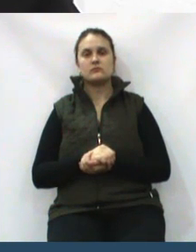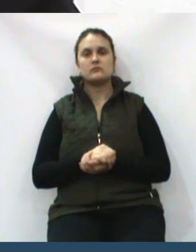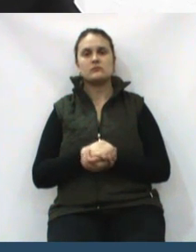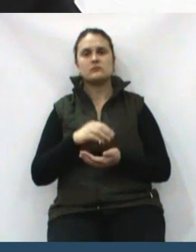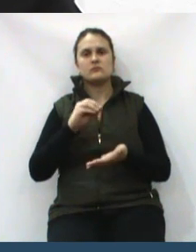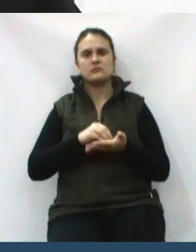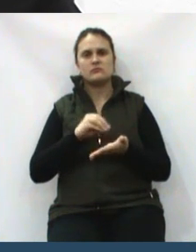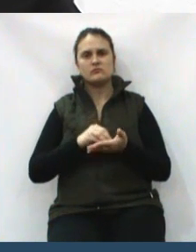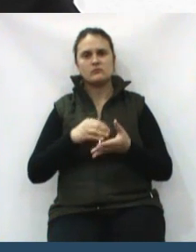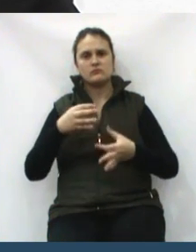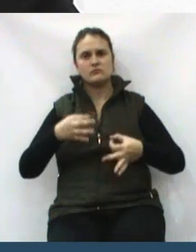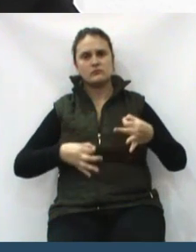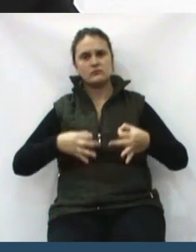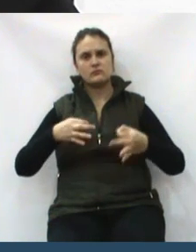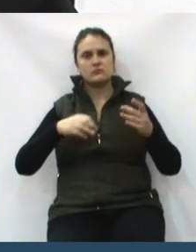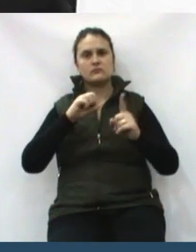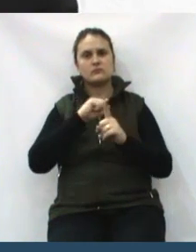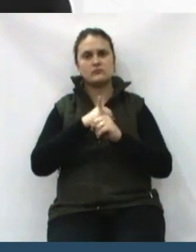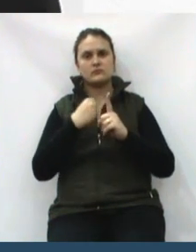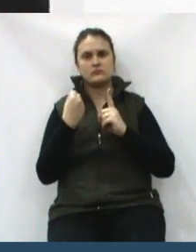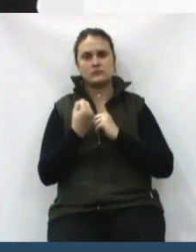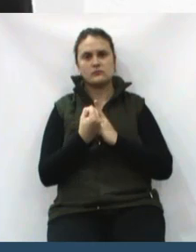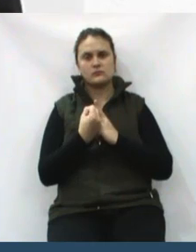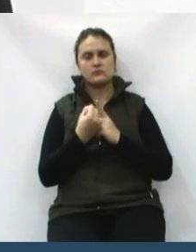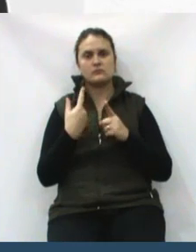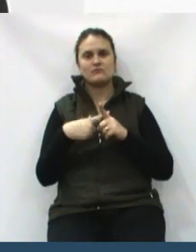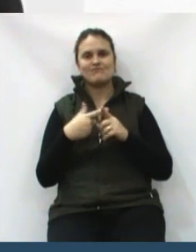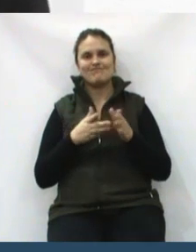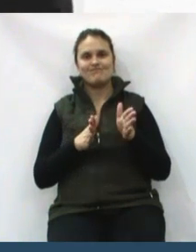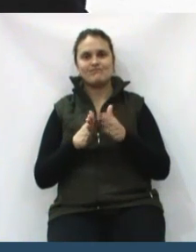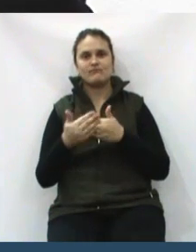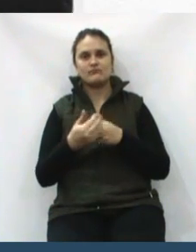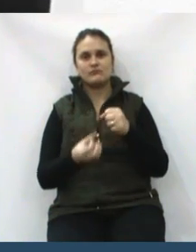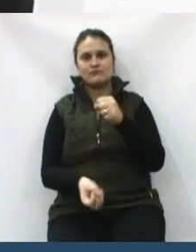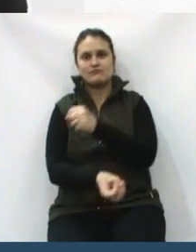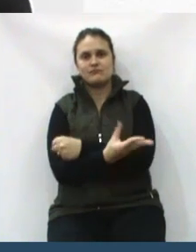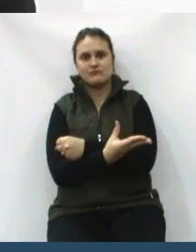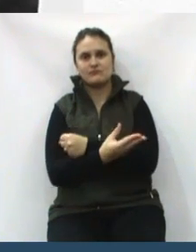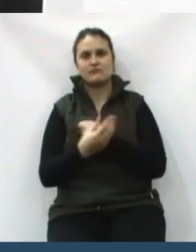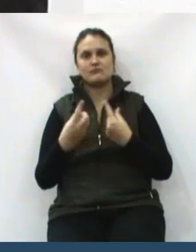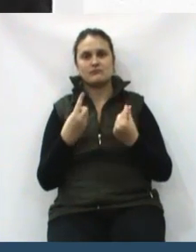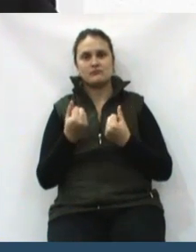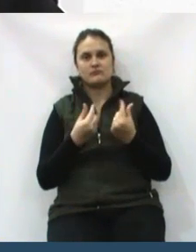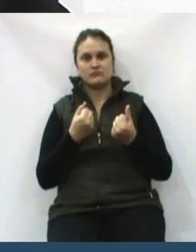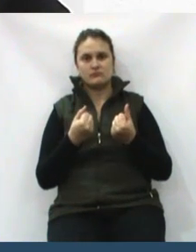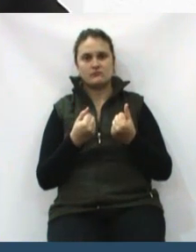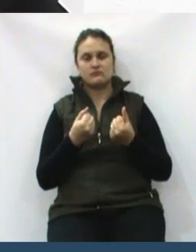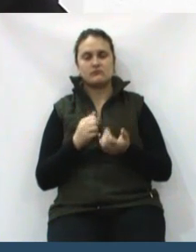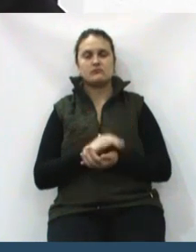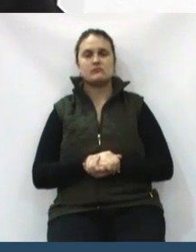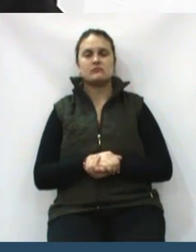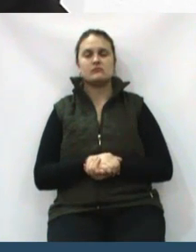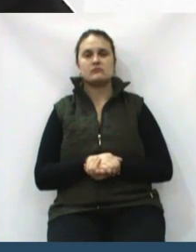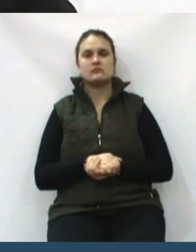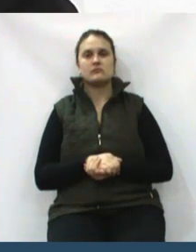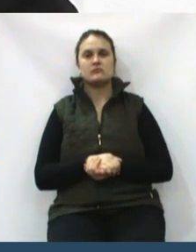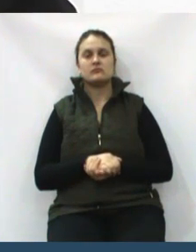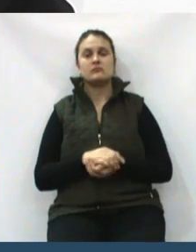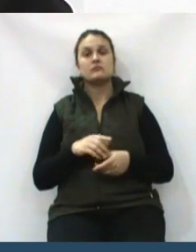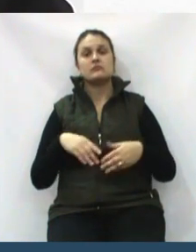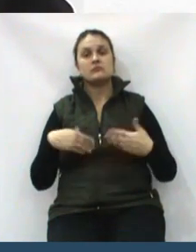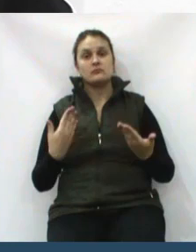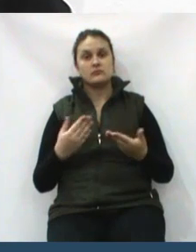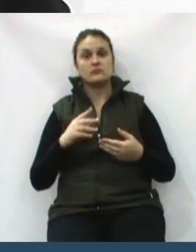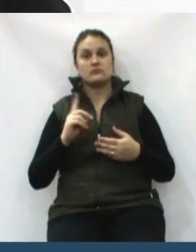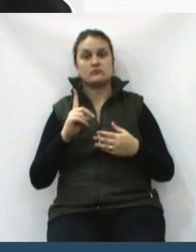aquela injustiça social criada por desvio de milhares e milhares de reais.